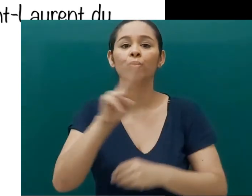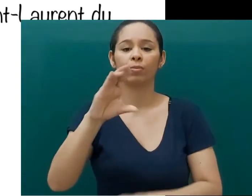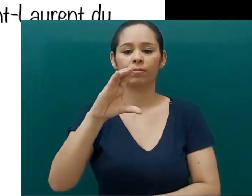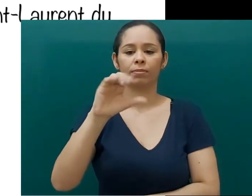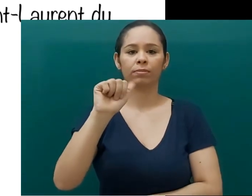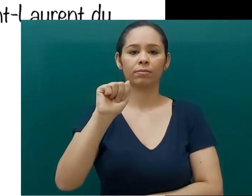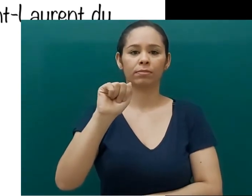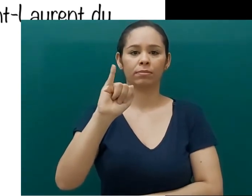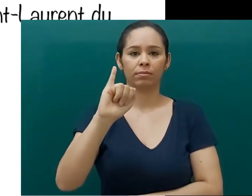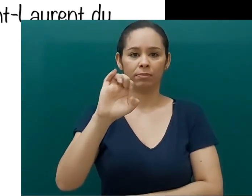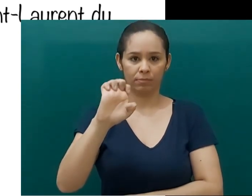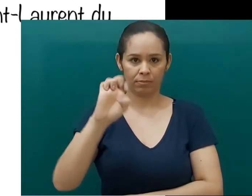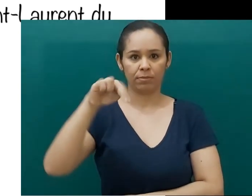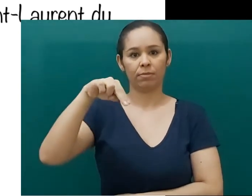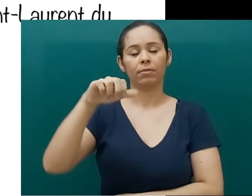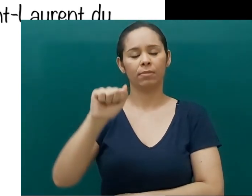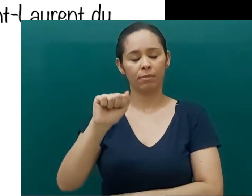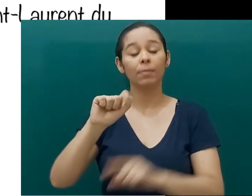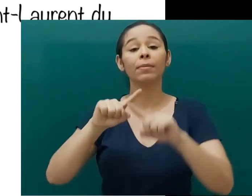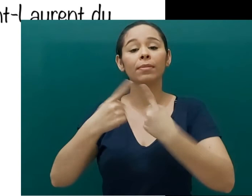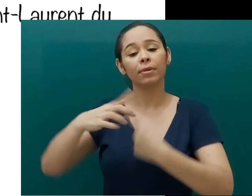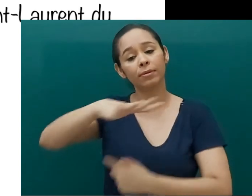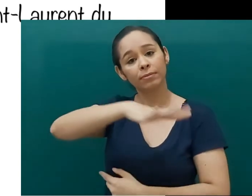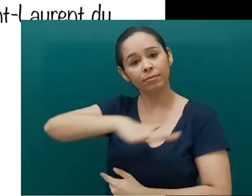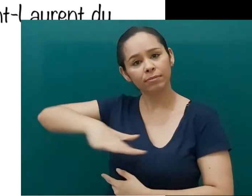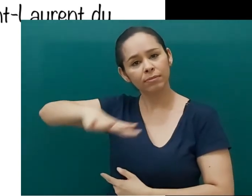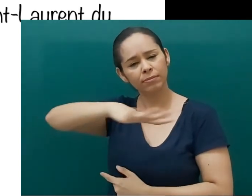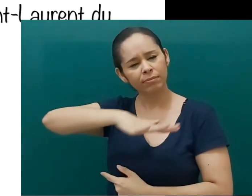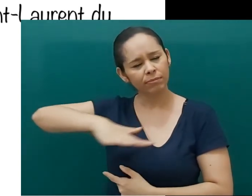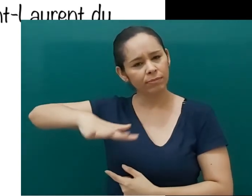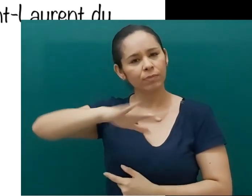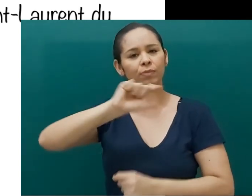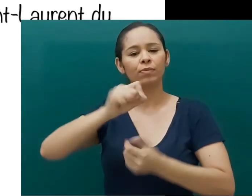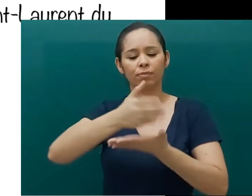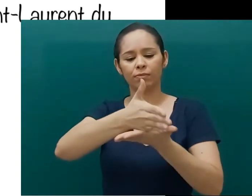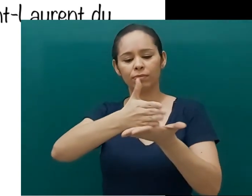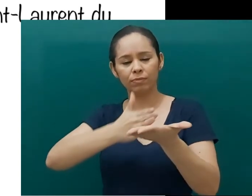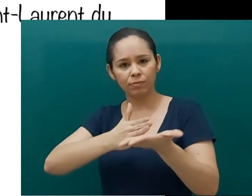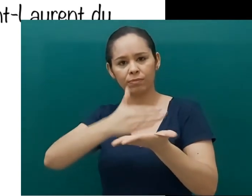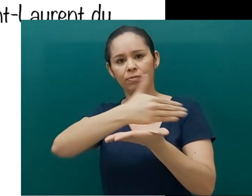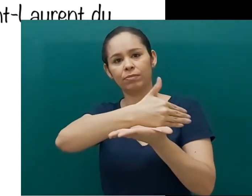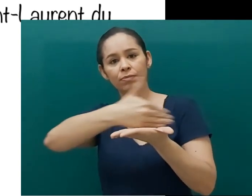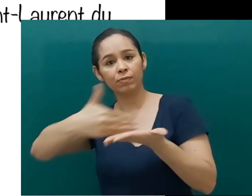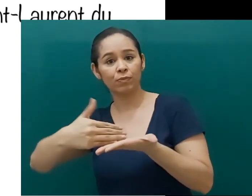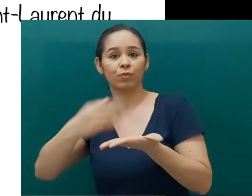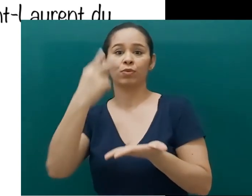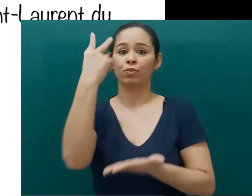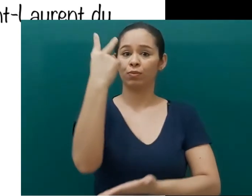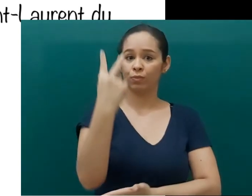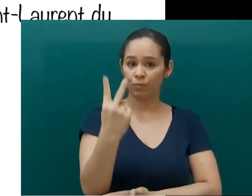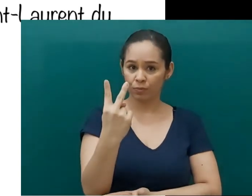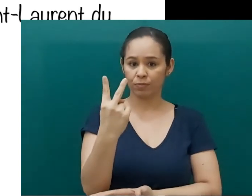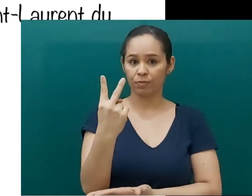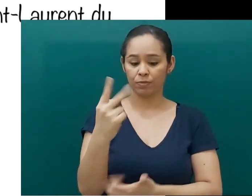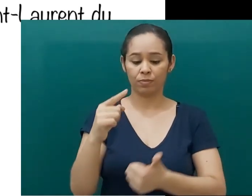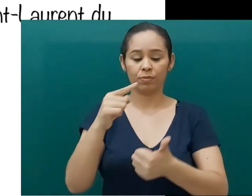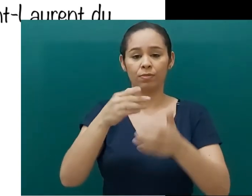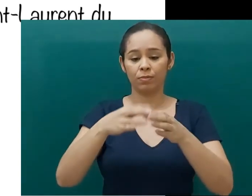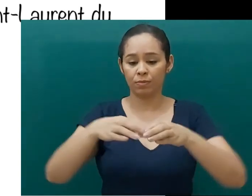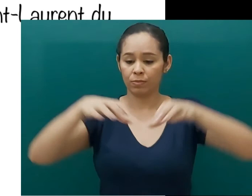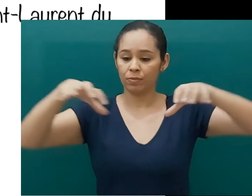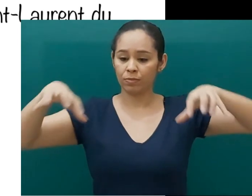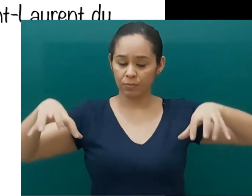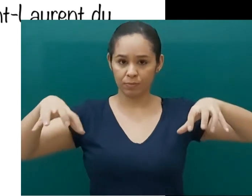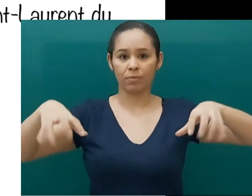é Cayena. Mas a região toda ela é dividida em duas partes, em duas